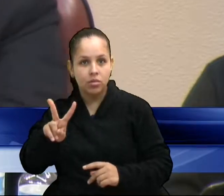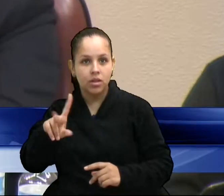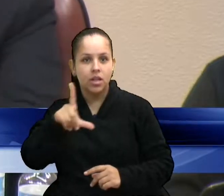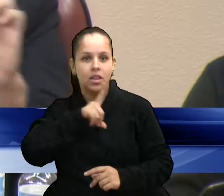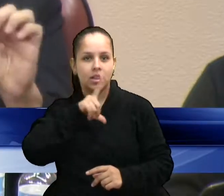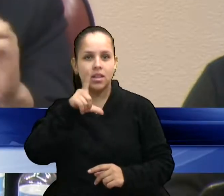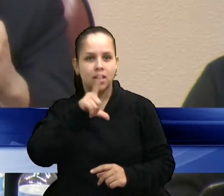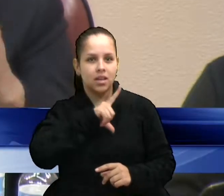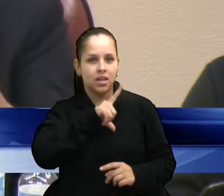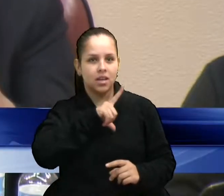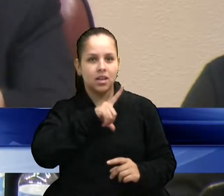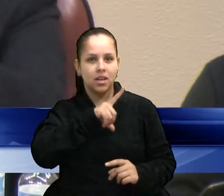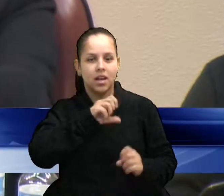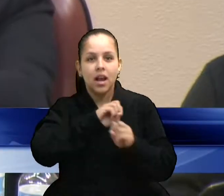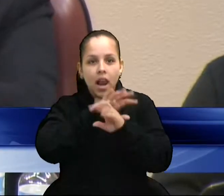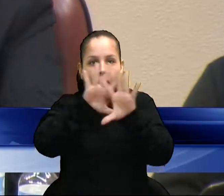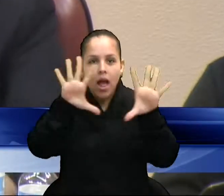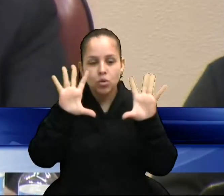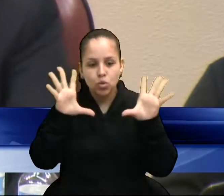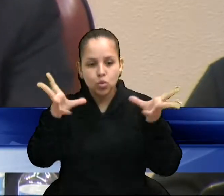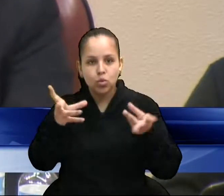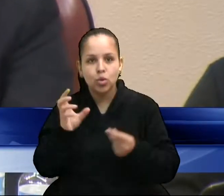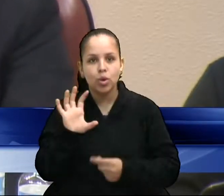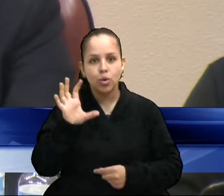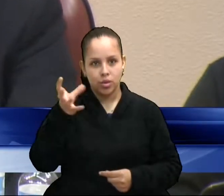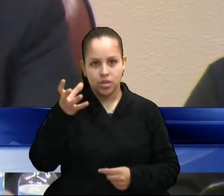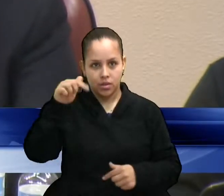a transparência do que está acontecendo até agora.